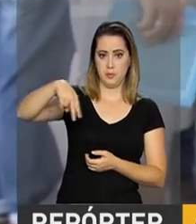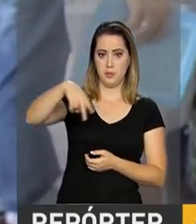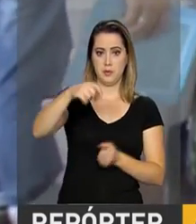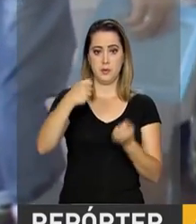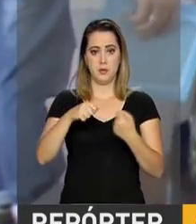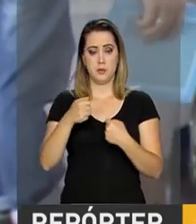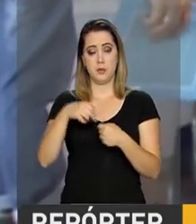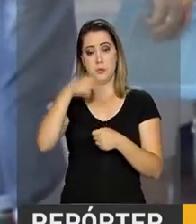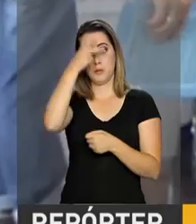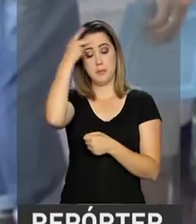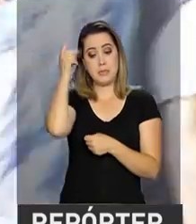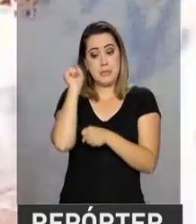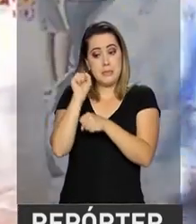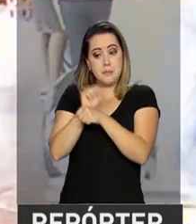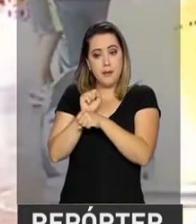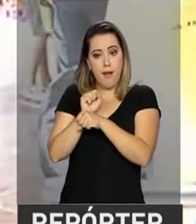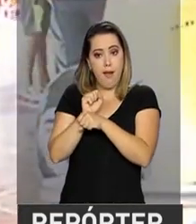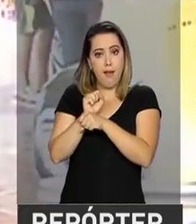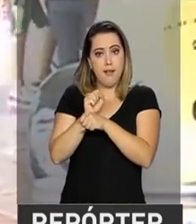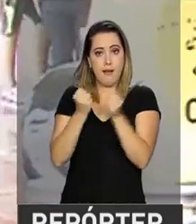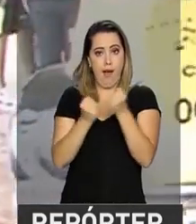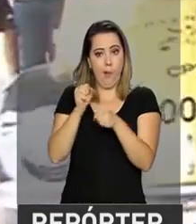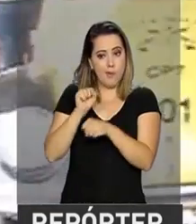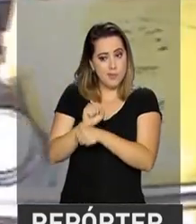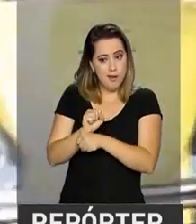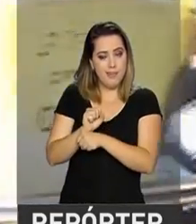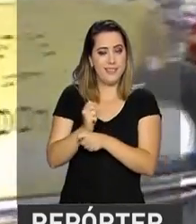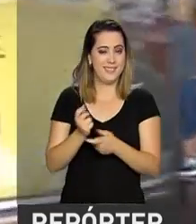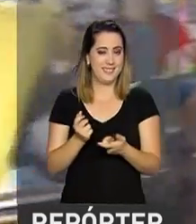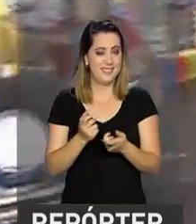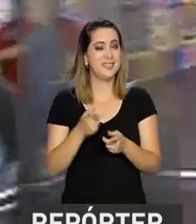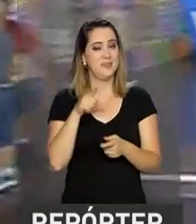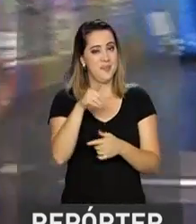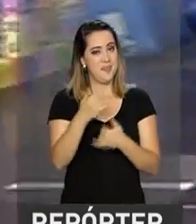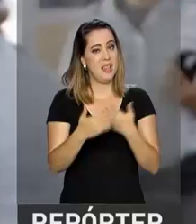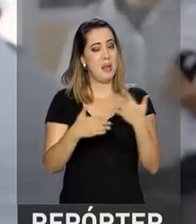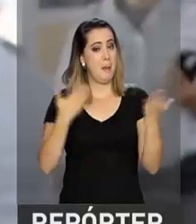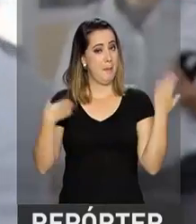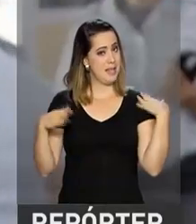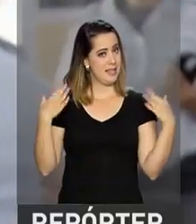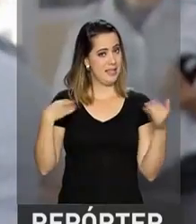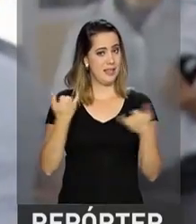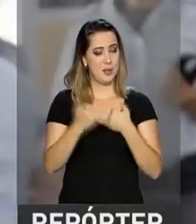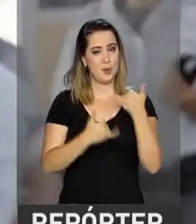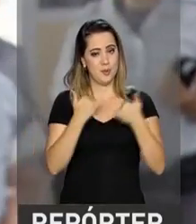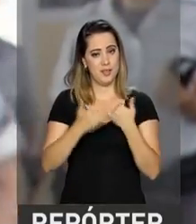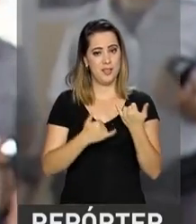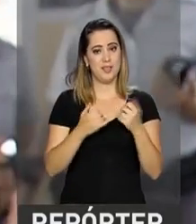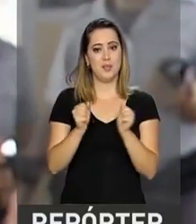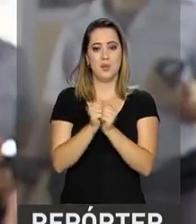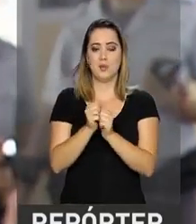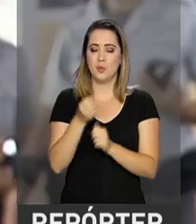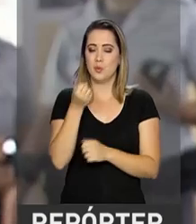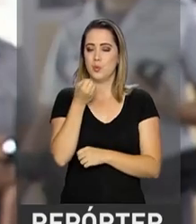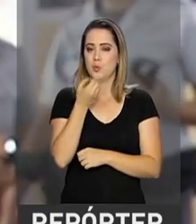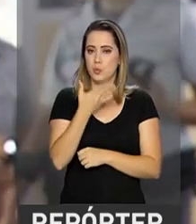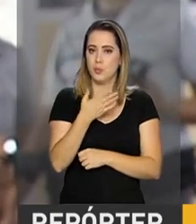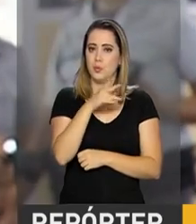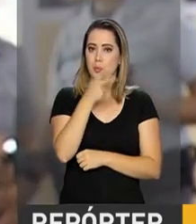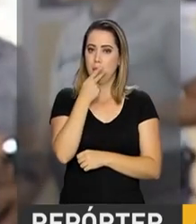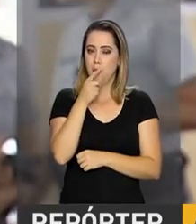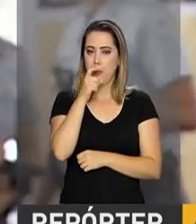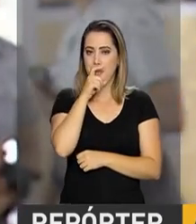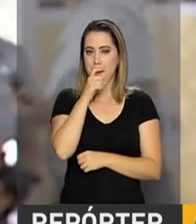passaram tanto para passeio divertido e educativo para augusto e também para o pai dele já começar a educar